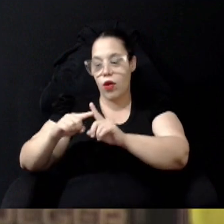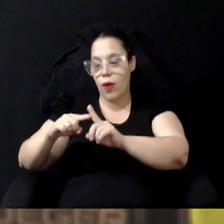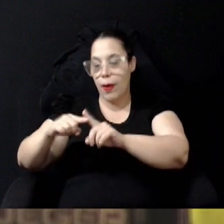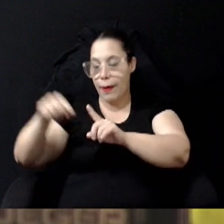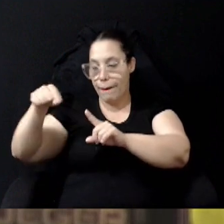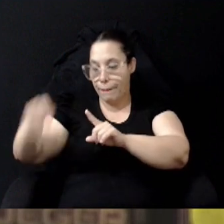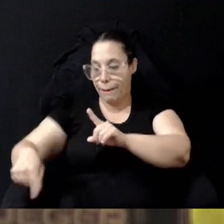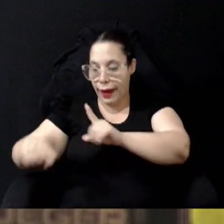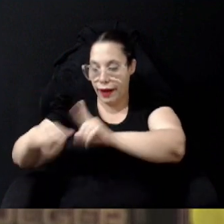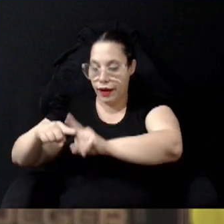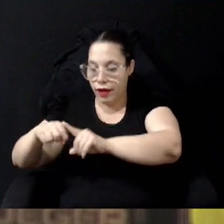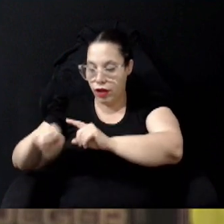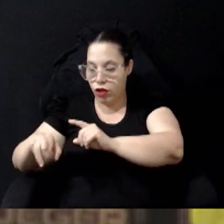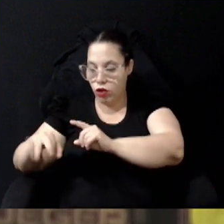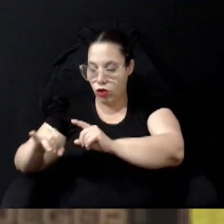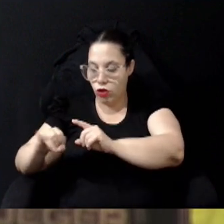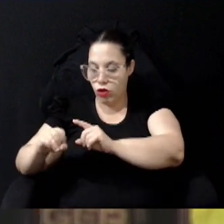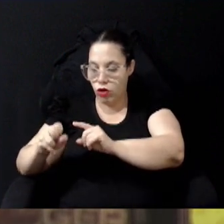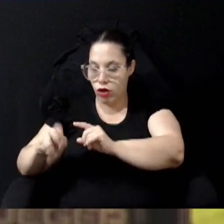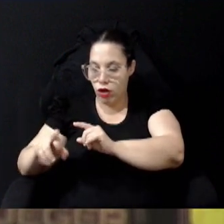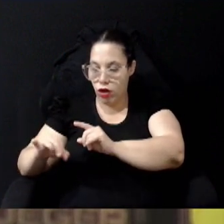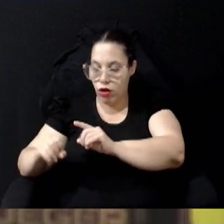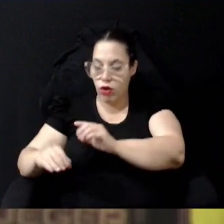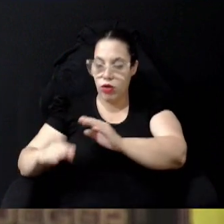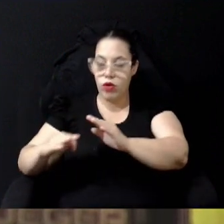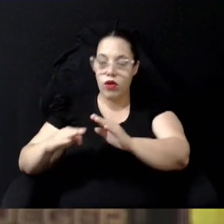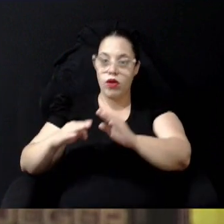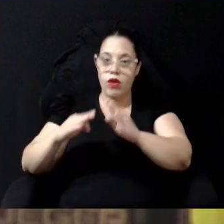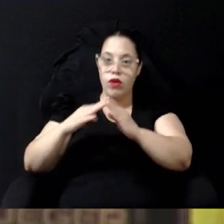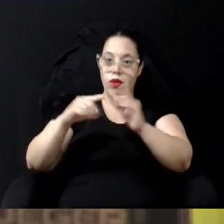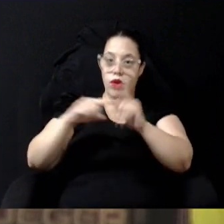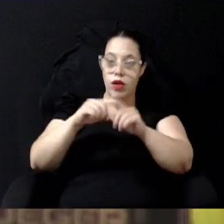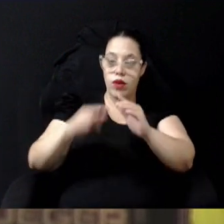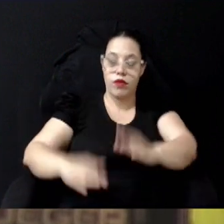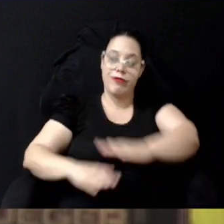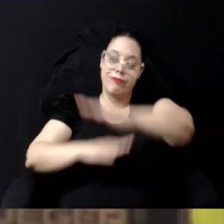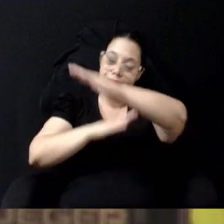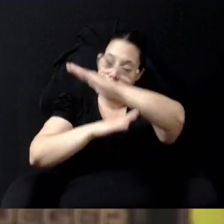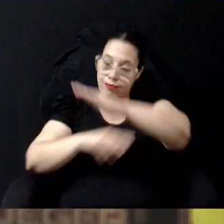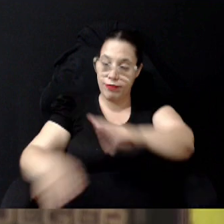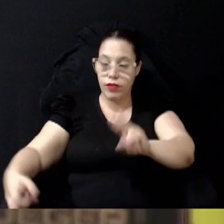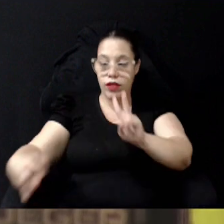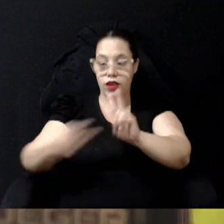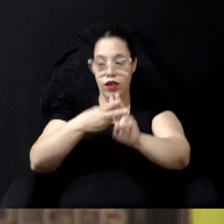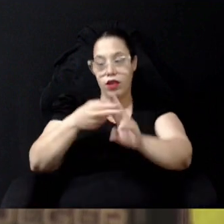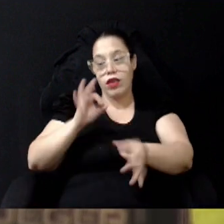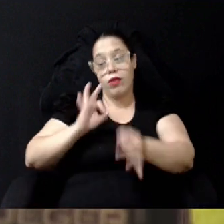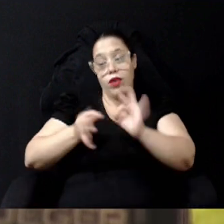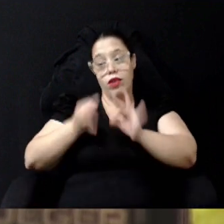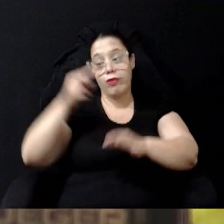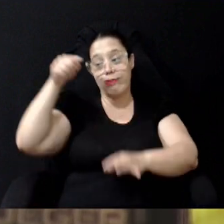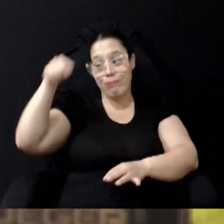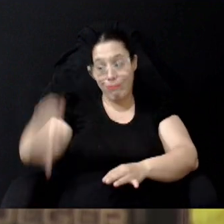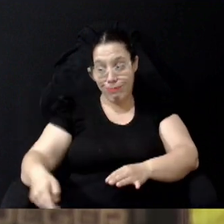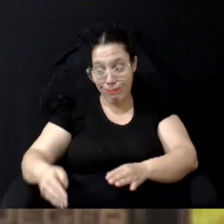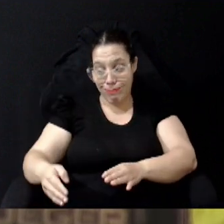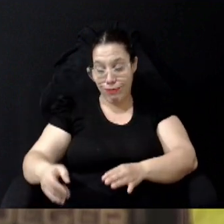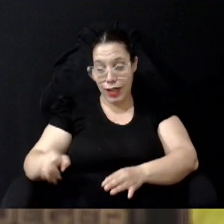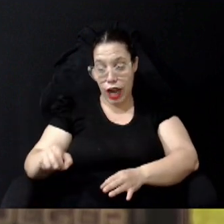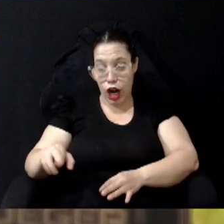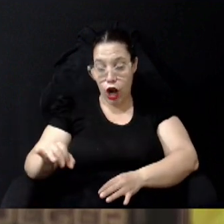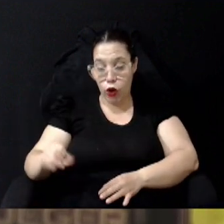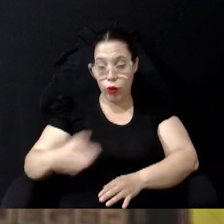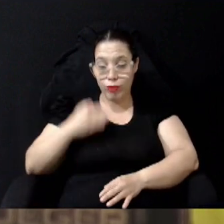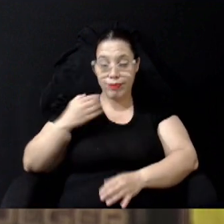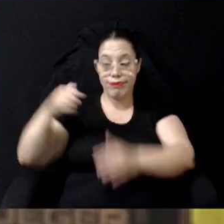primeira igreja, a primeira câmara, cadeia do Tribunal do Júri, onde está enterrado o Carlos Gomes ali na Praça Bento